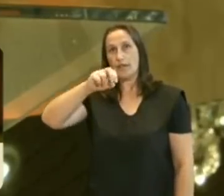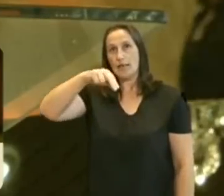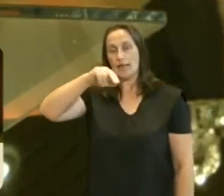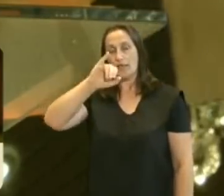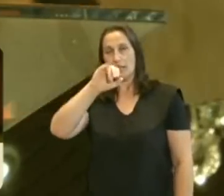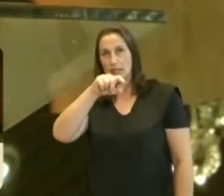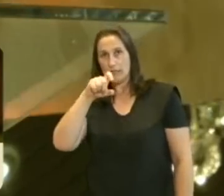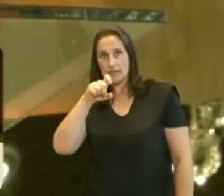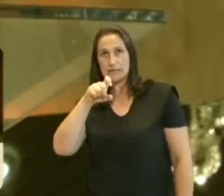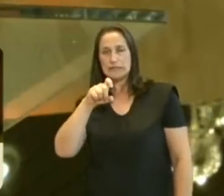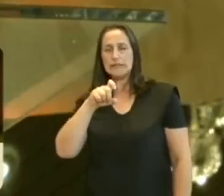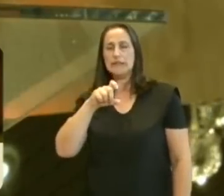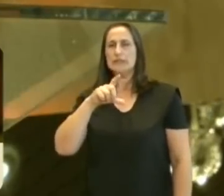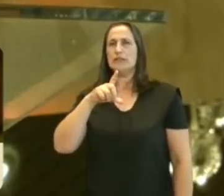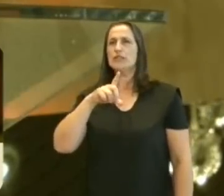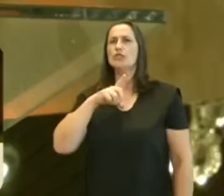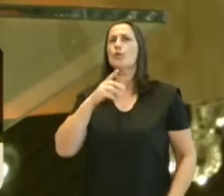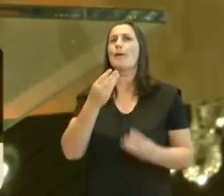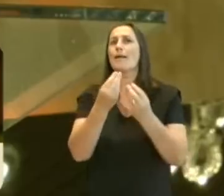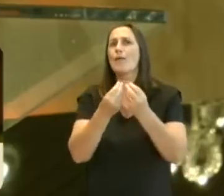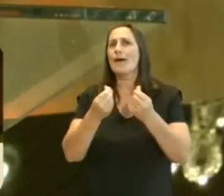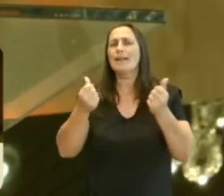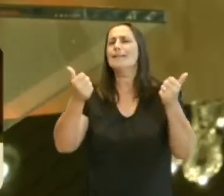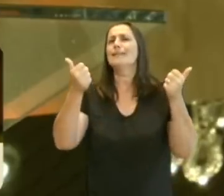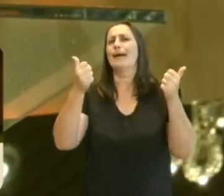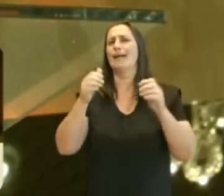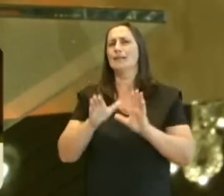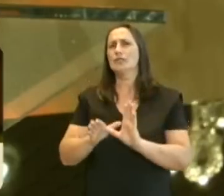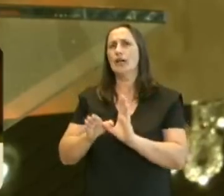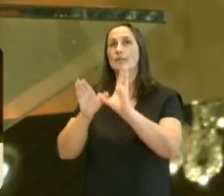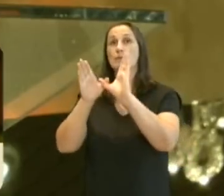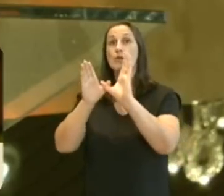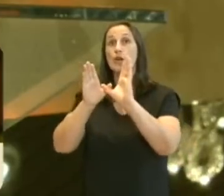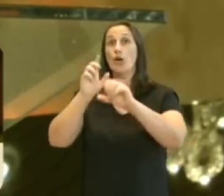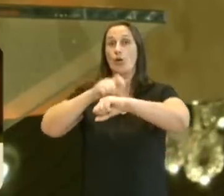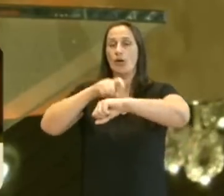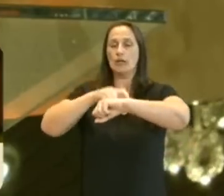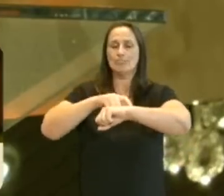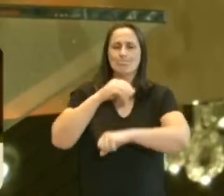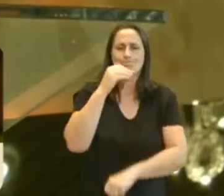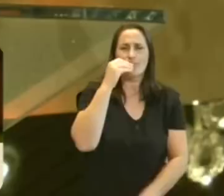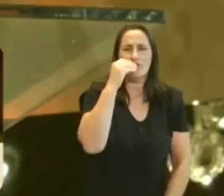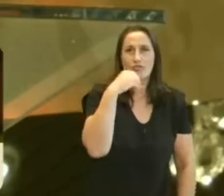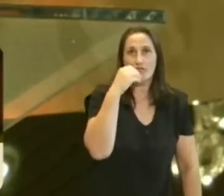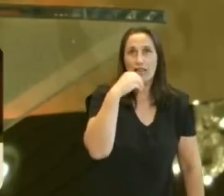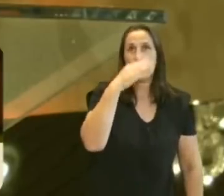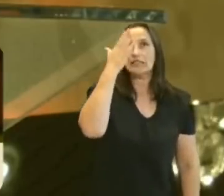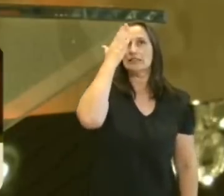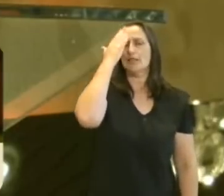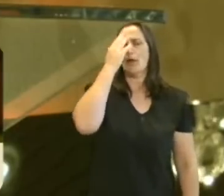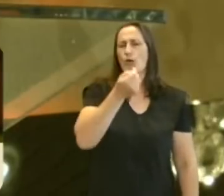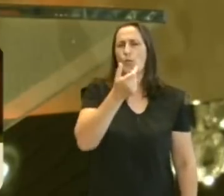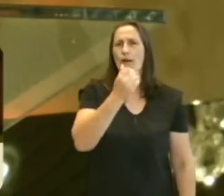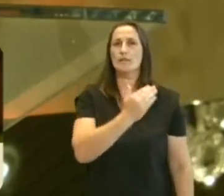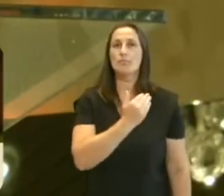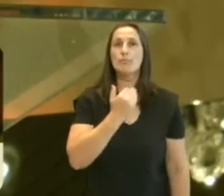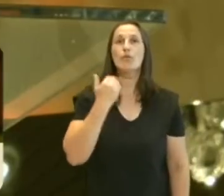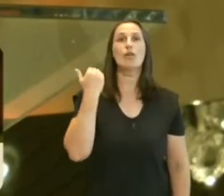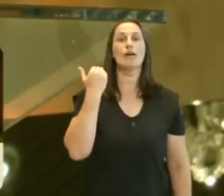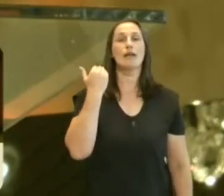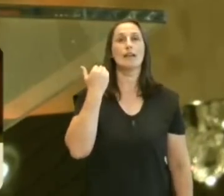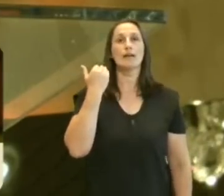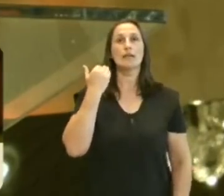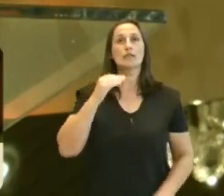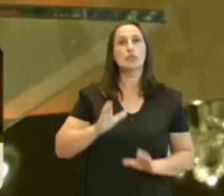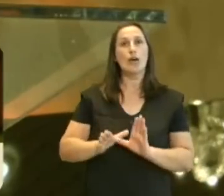é, segundo essa lenda, interessante. Quando ela se sentia fraca e sabia que estava morrendo, ela